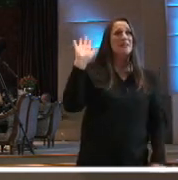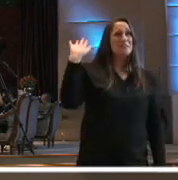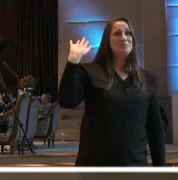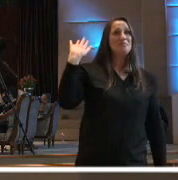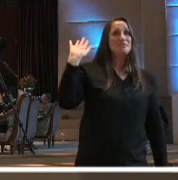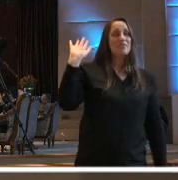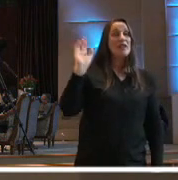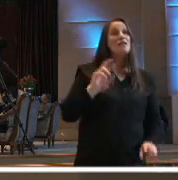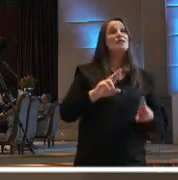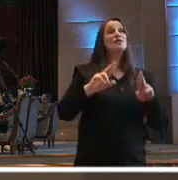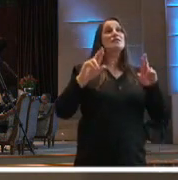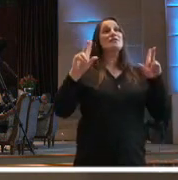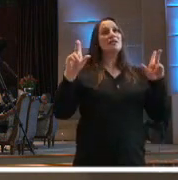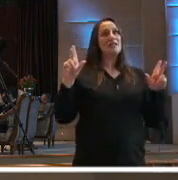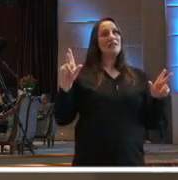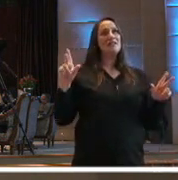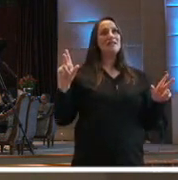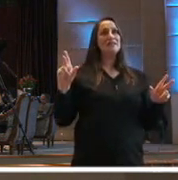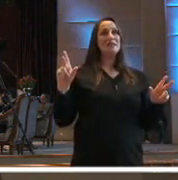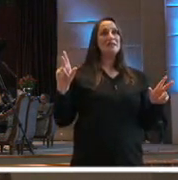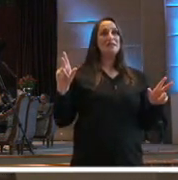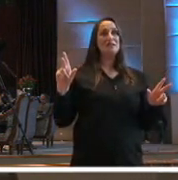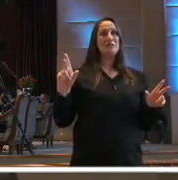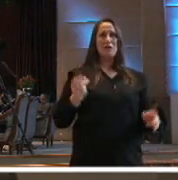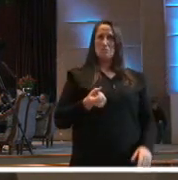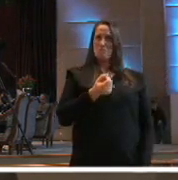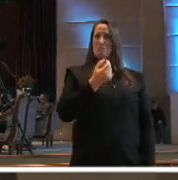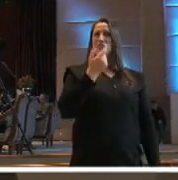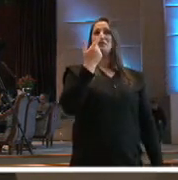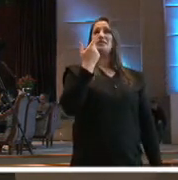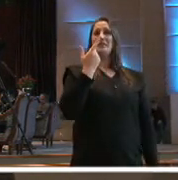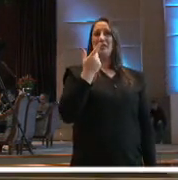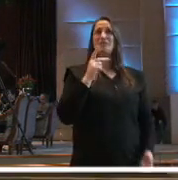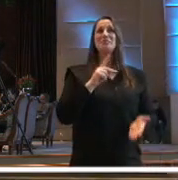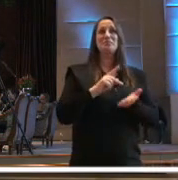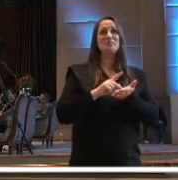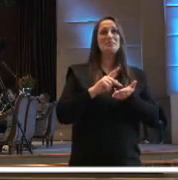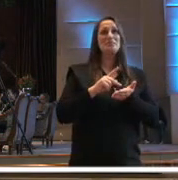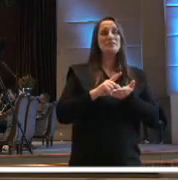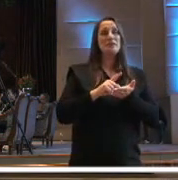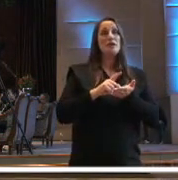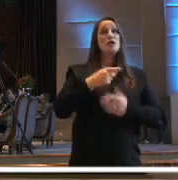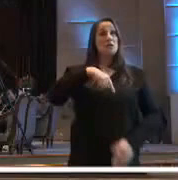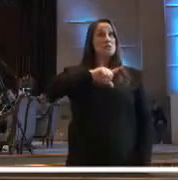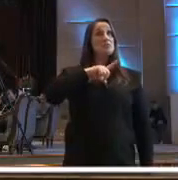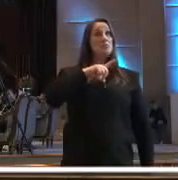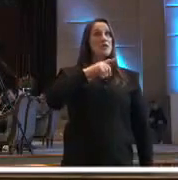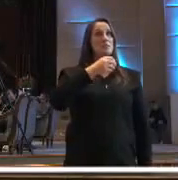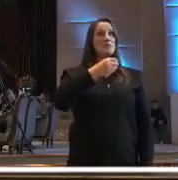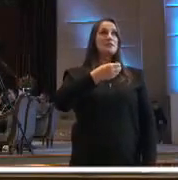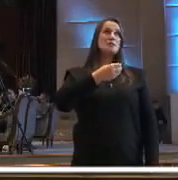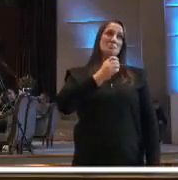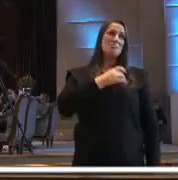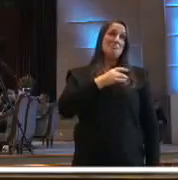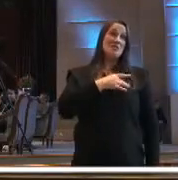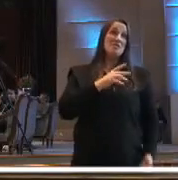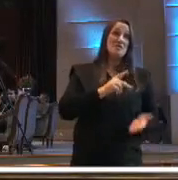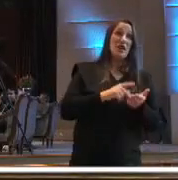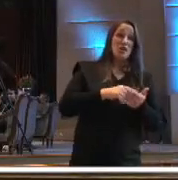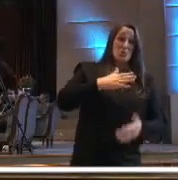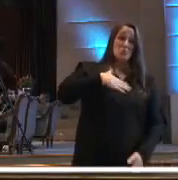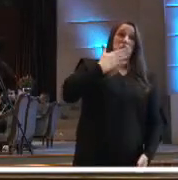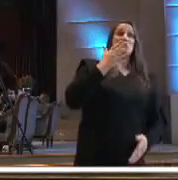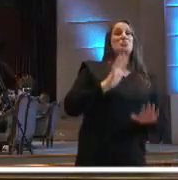negócio diferente, gente. É um negócio esquisito, não é? A gente tem medo, né? Leva sustos e tal, mas